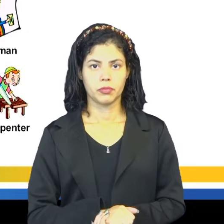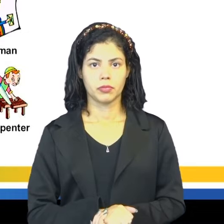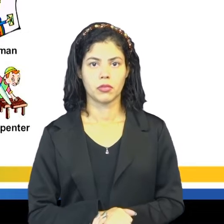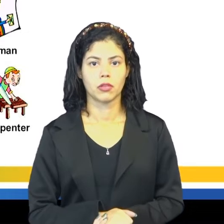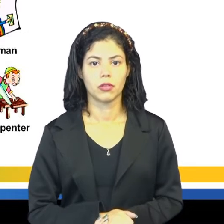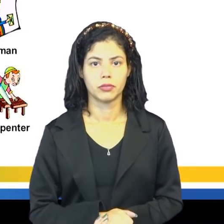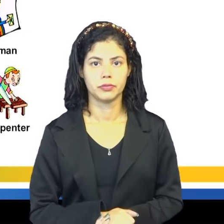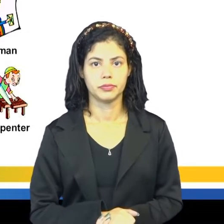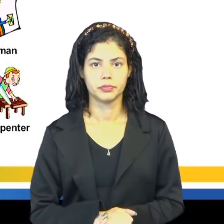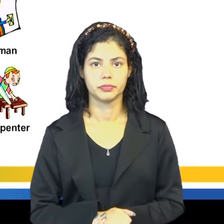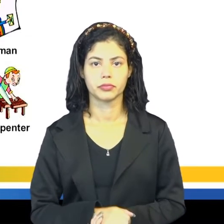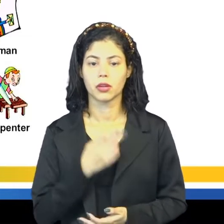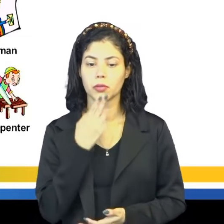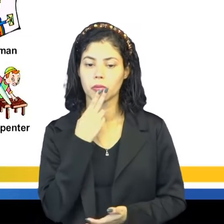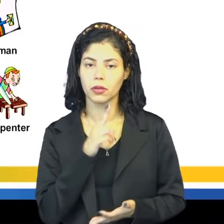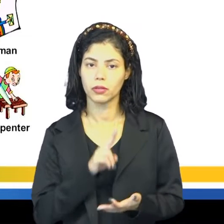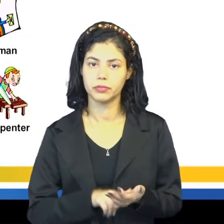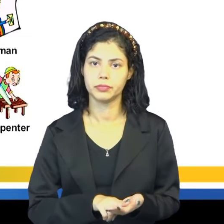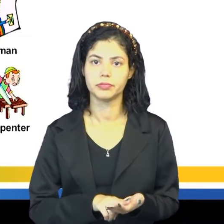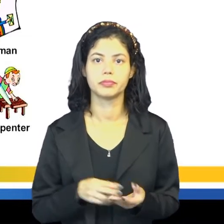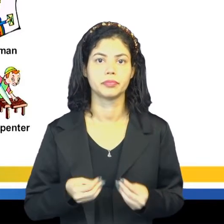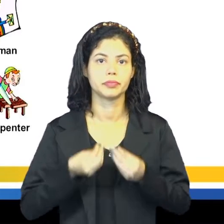Postman, que é o carteiro.